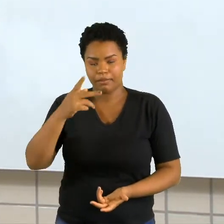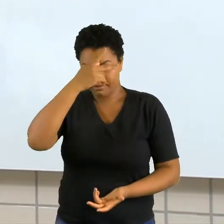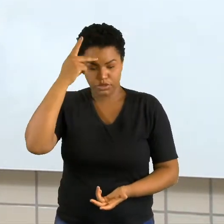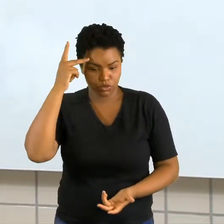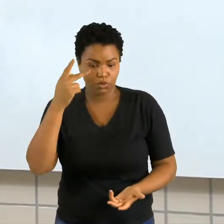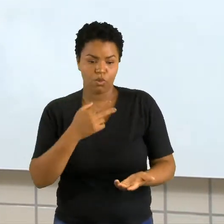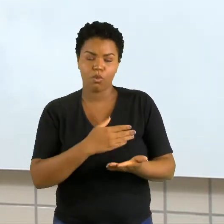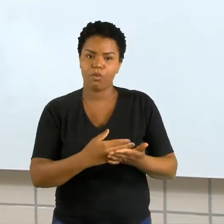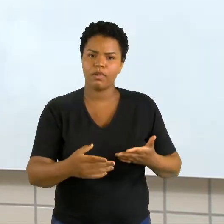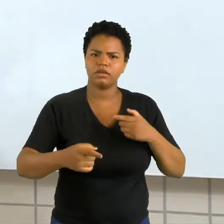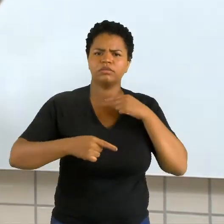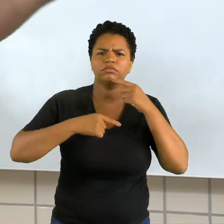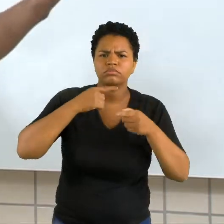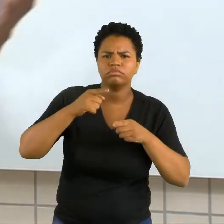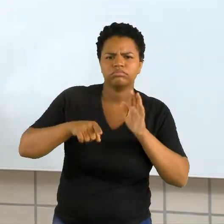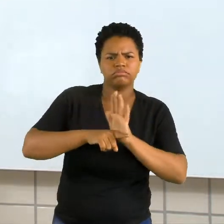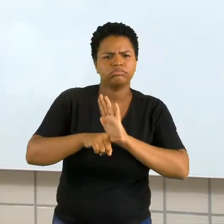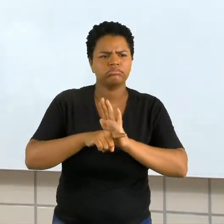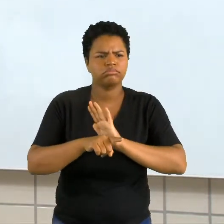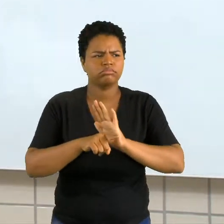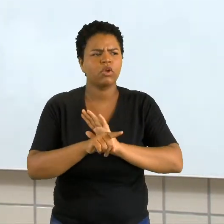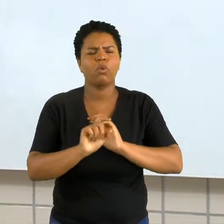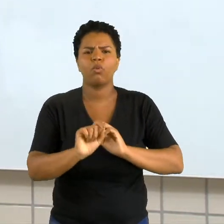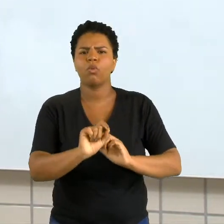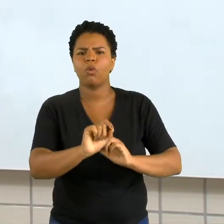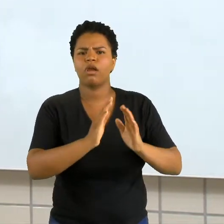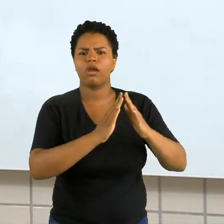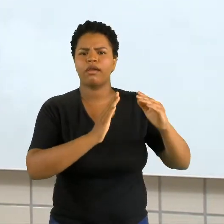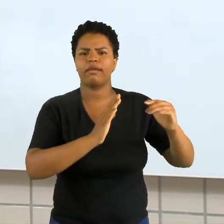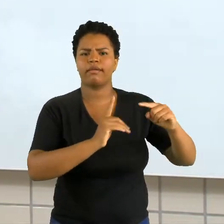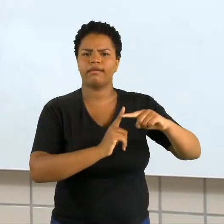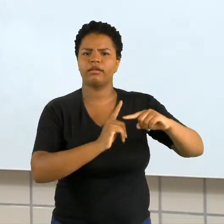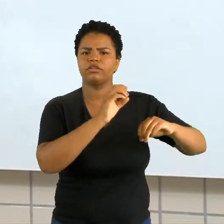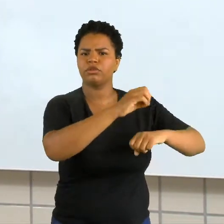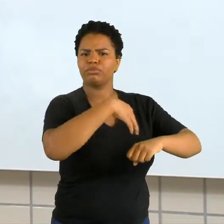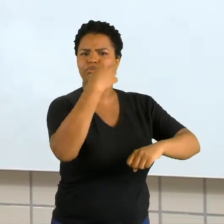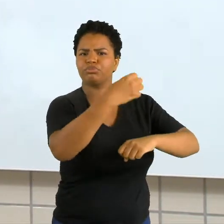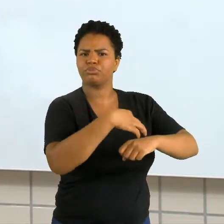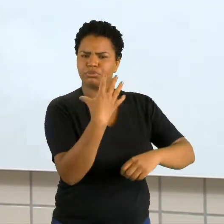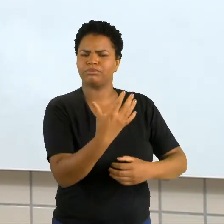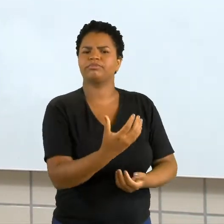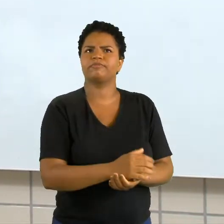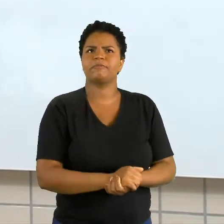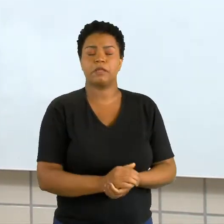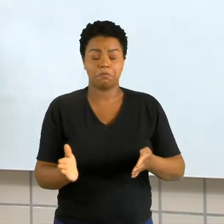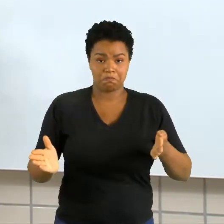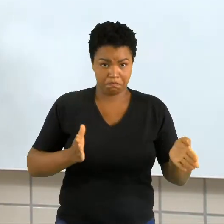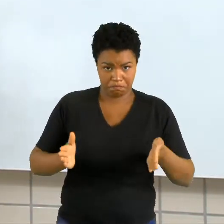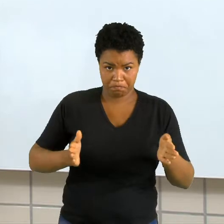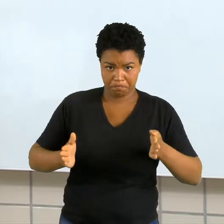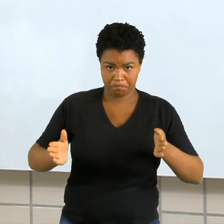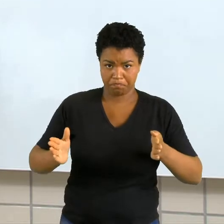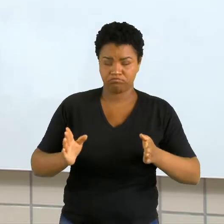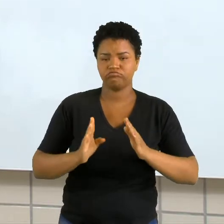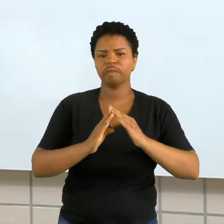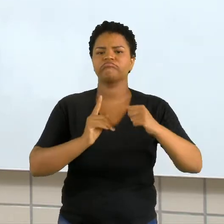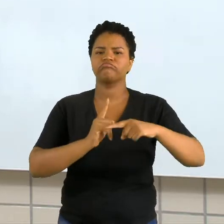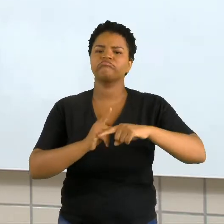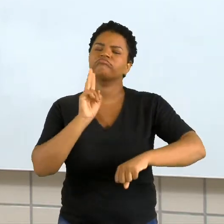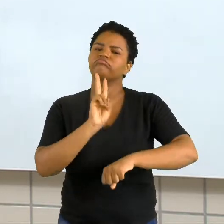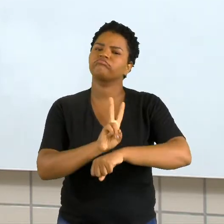questionar, o que a Igreja transmitia para eles. Por exemplo, durante aquele período, ainda a igreja